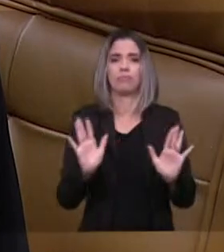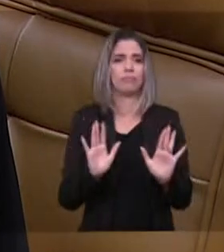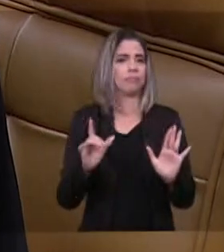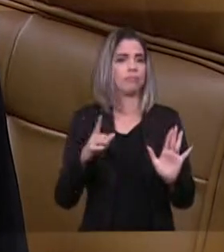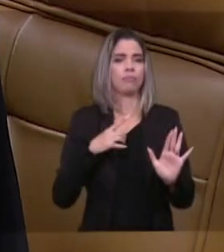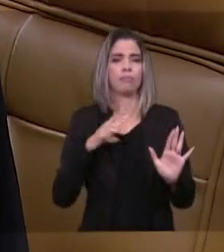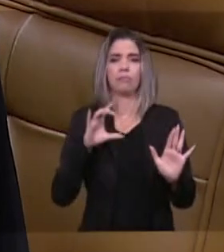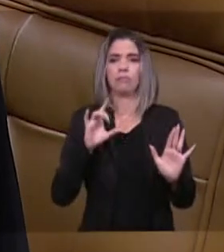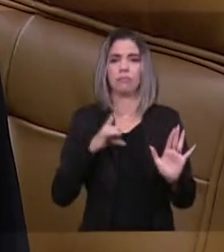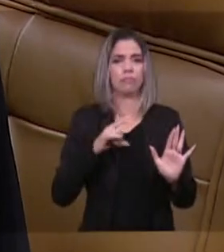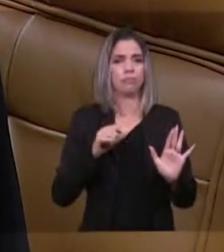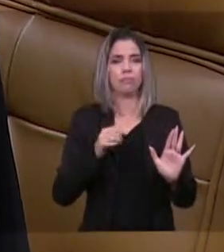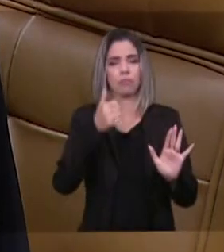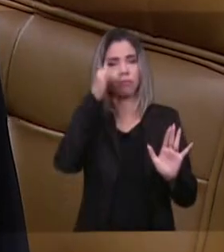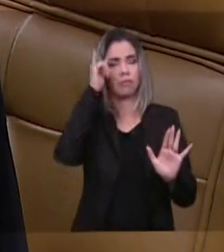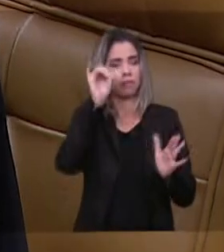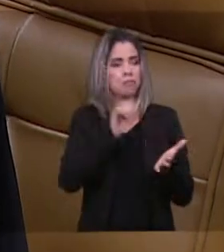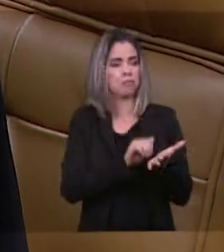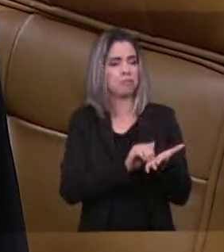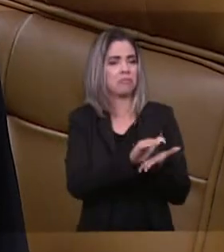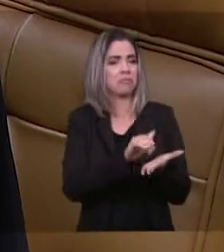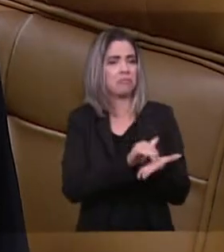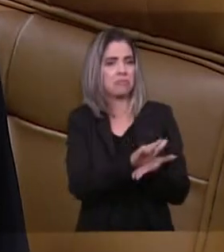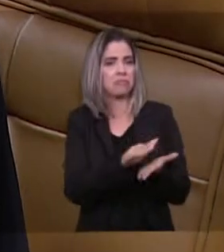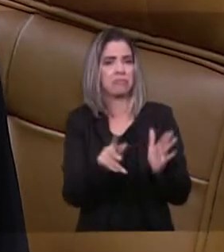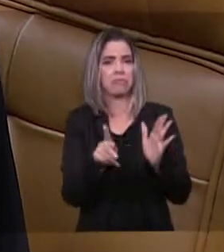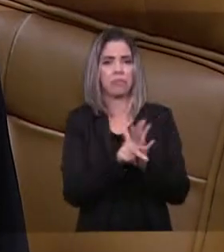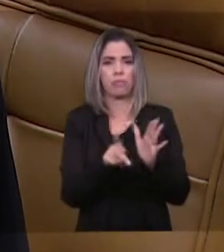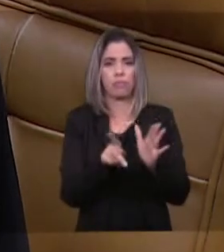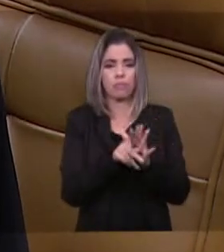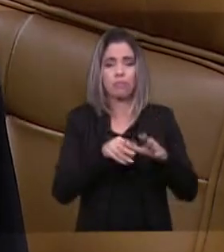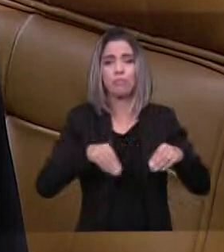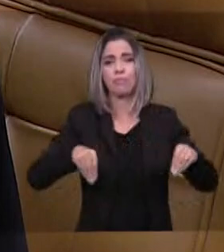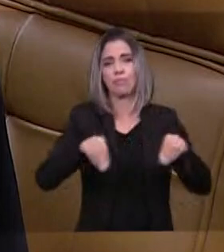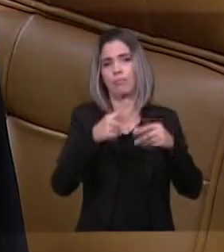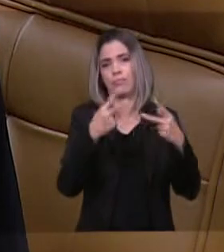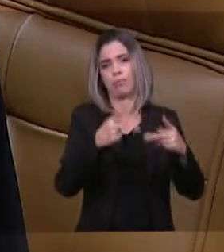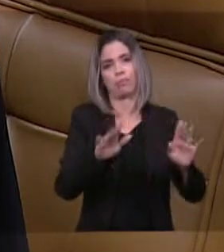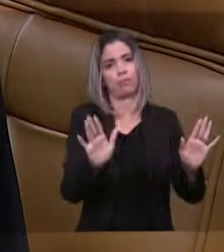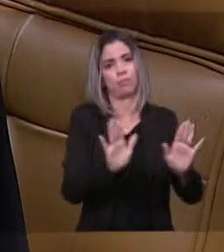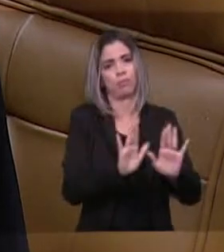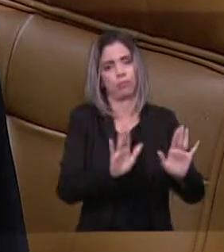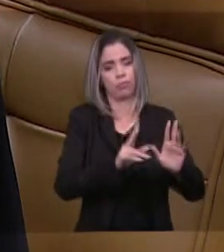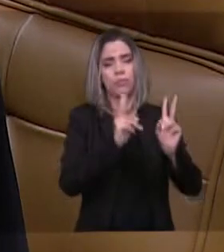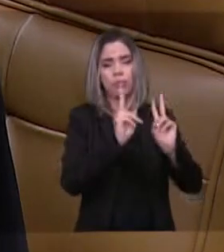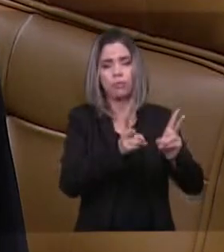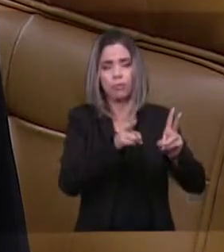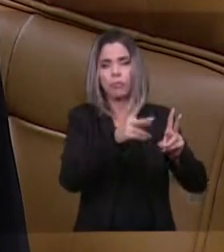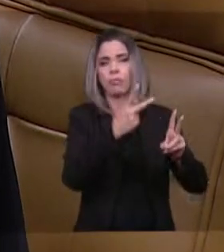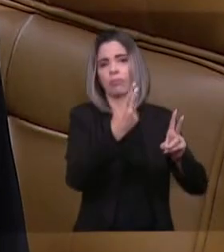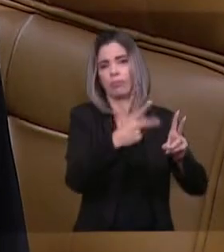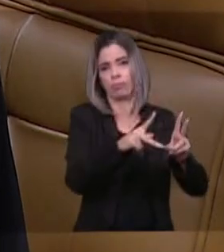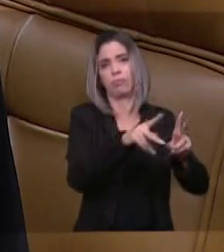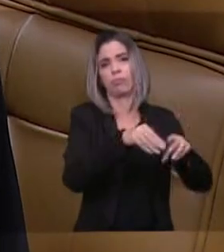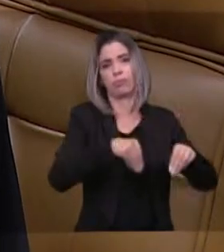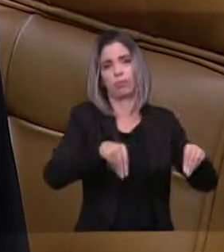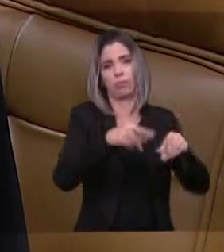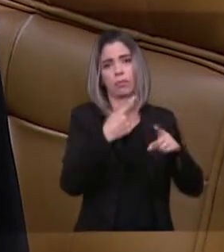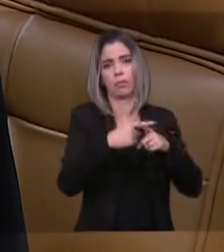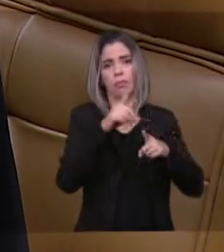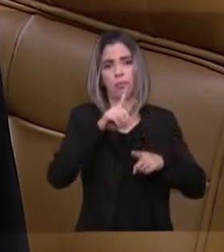não esbulhando mais os índios pela força das terras que ainda lhe resta, de que são legítimos senhores, pois Deus lhe